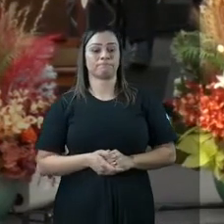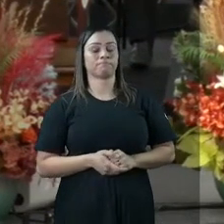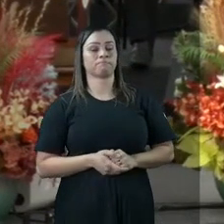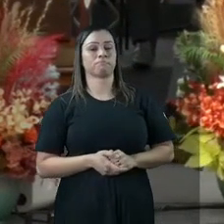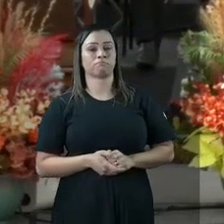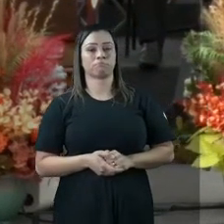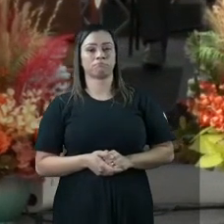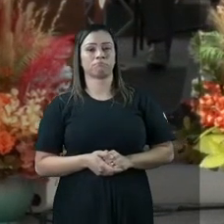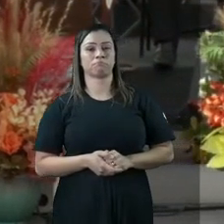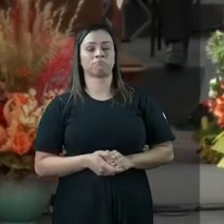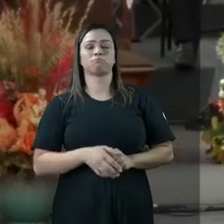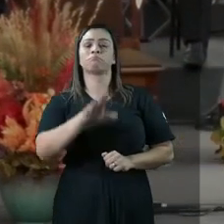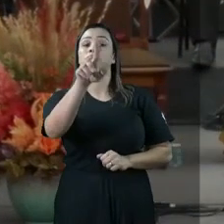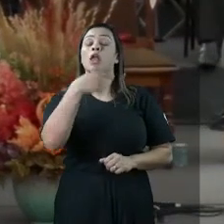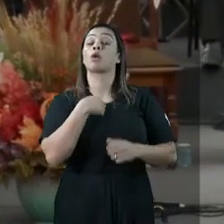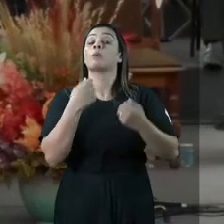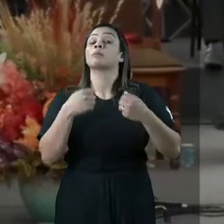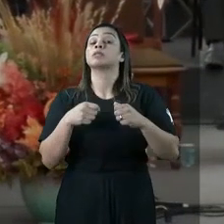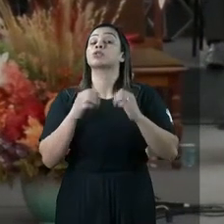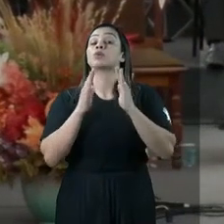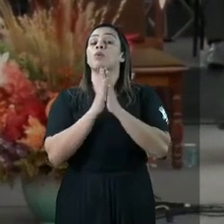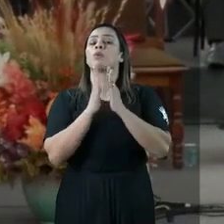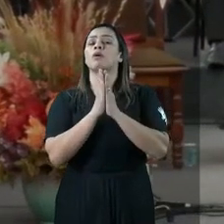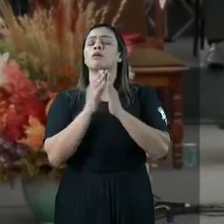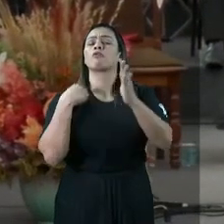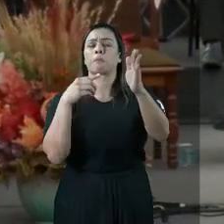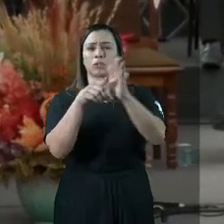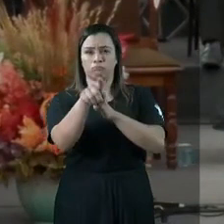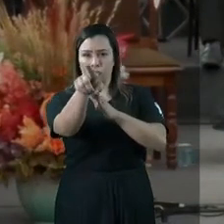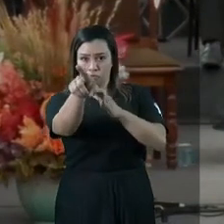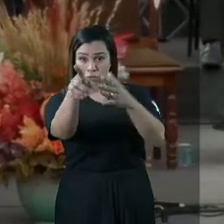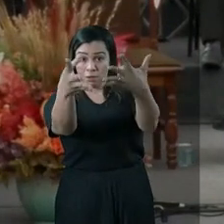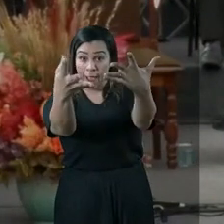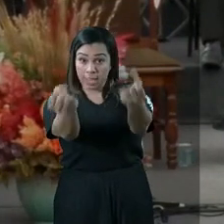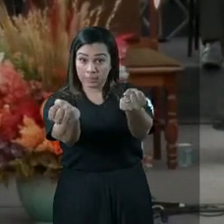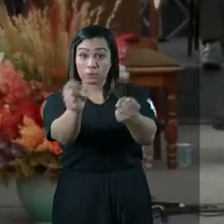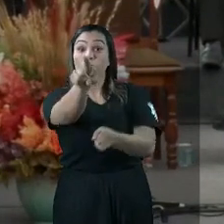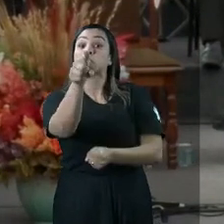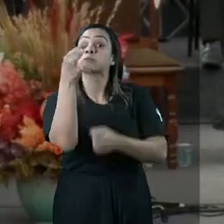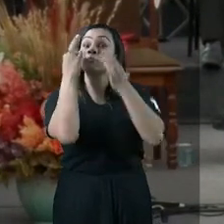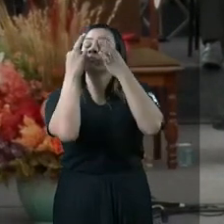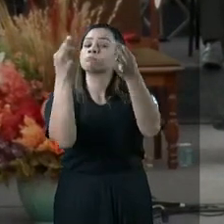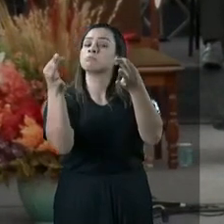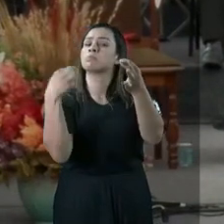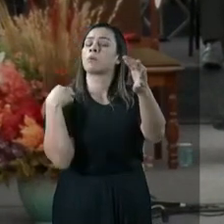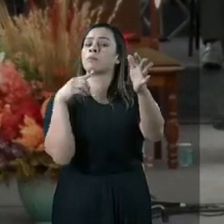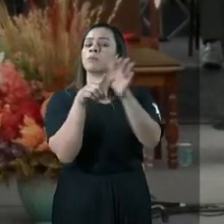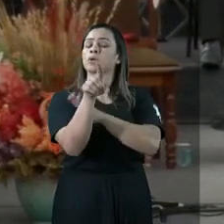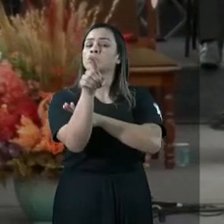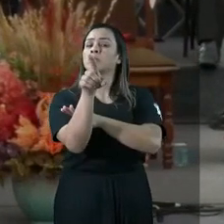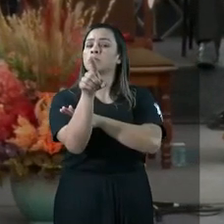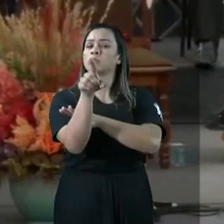Eu preciso orar e pergunto para alguém: quantos estão dispostos? Isso aqui é para você que está ouvindo essa mensagem, nesse momento